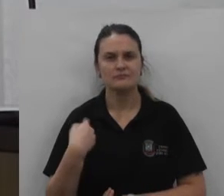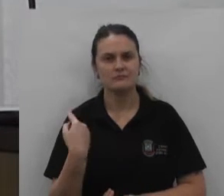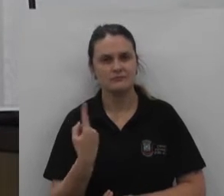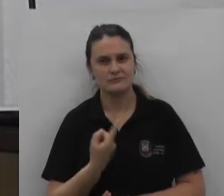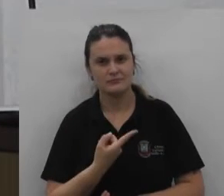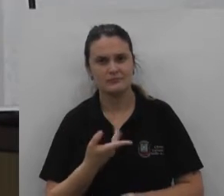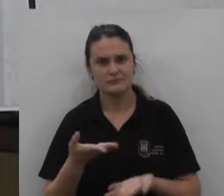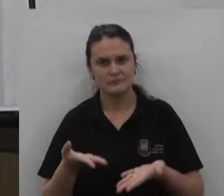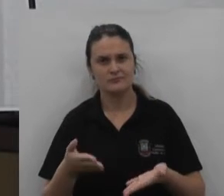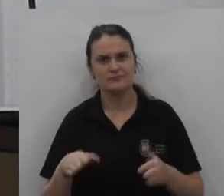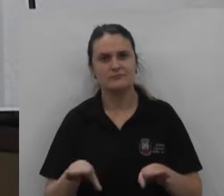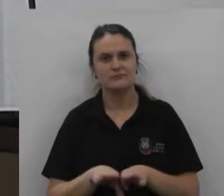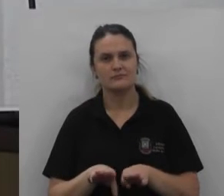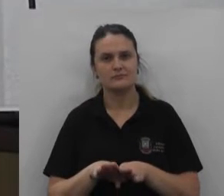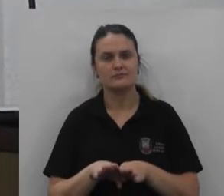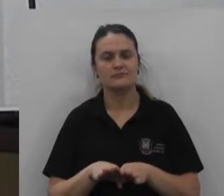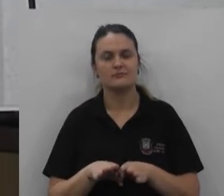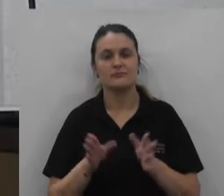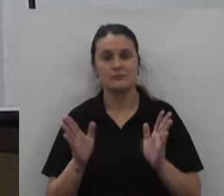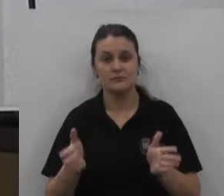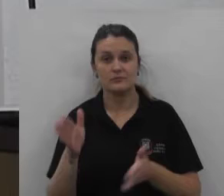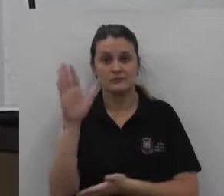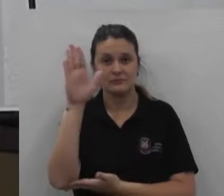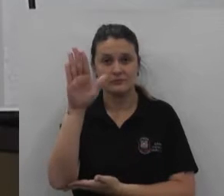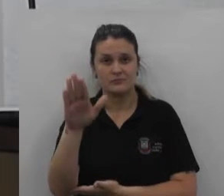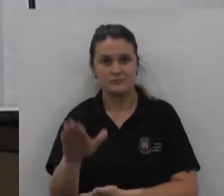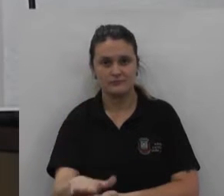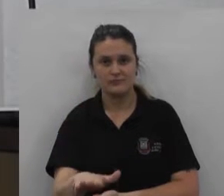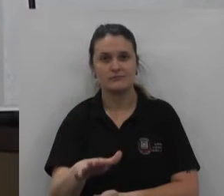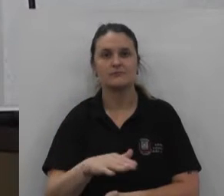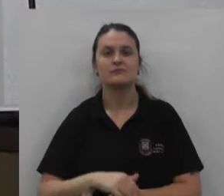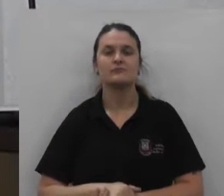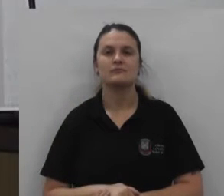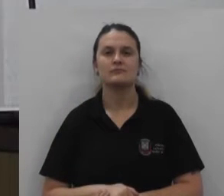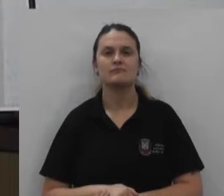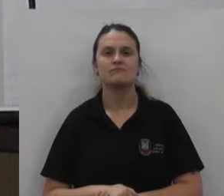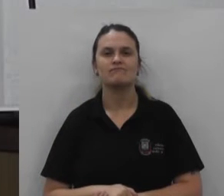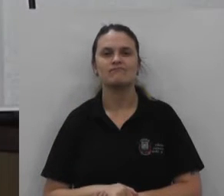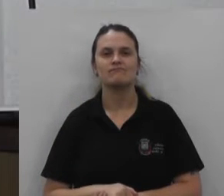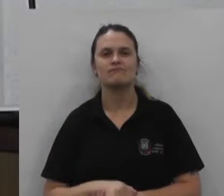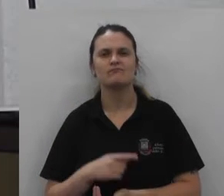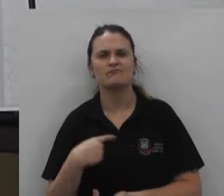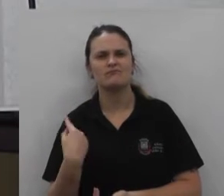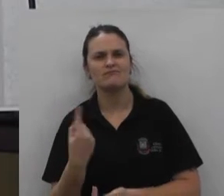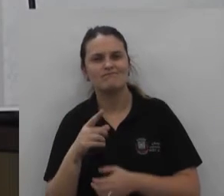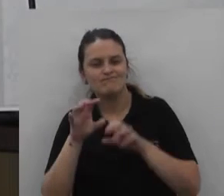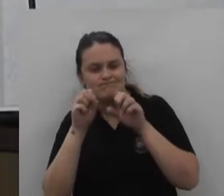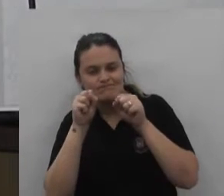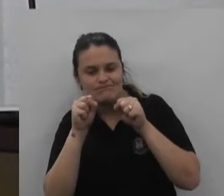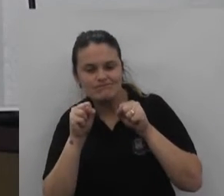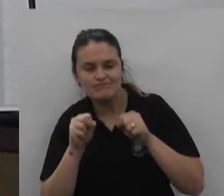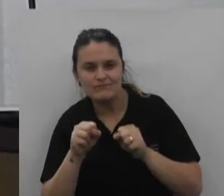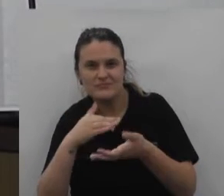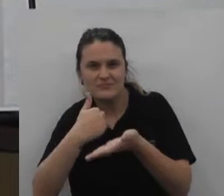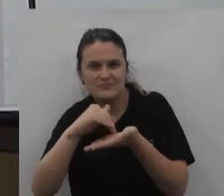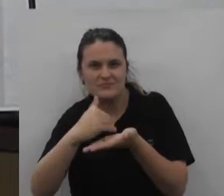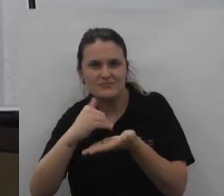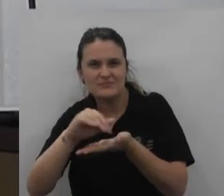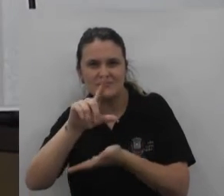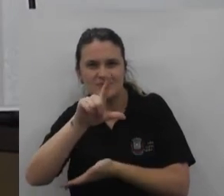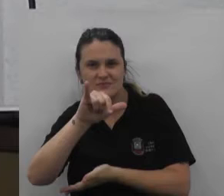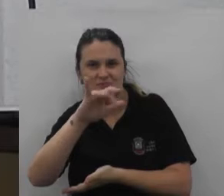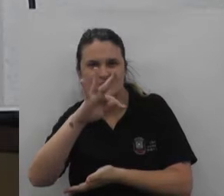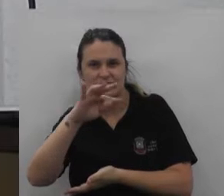Nós, no dia de hoje também, no período da tarde, acompanhamos a licitação das escolas que têm